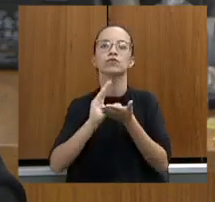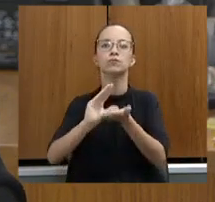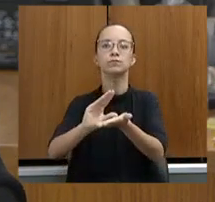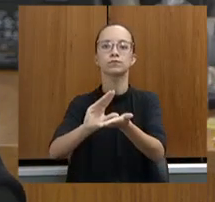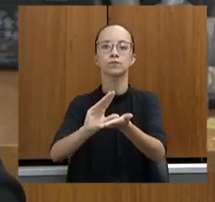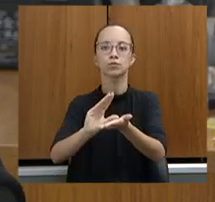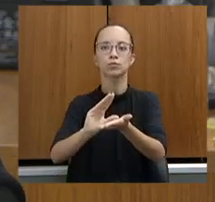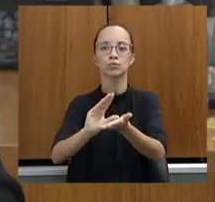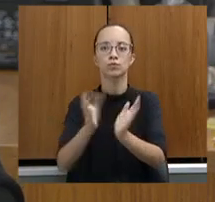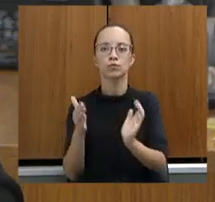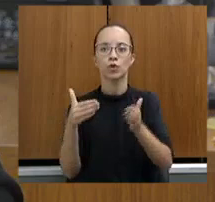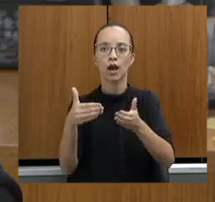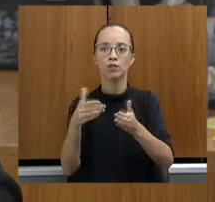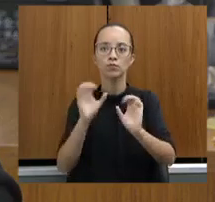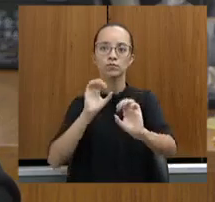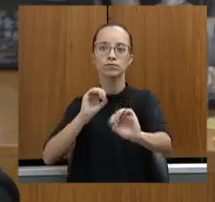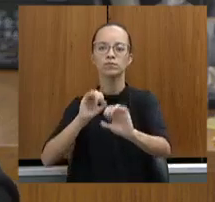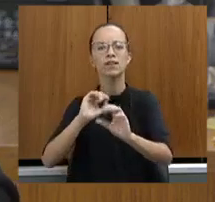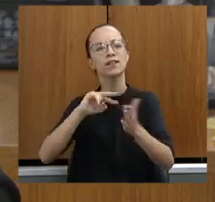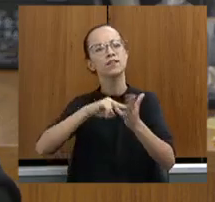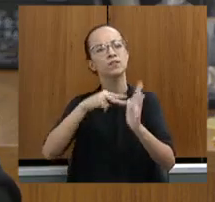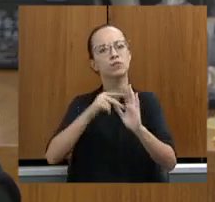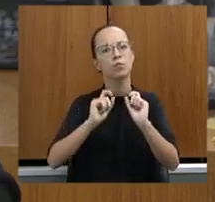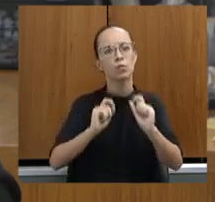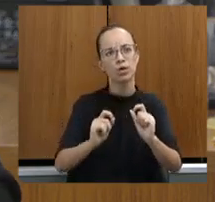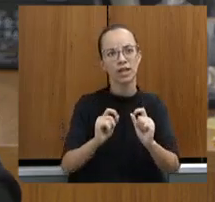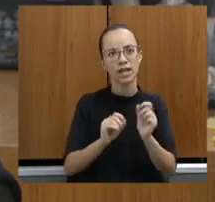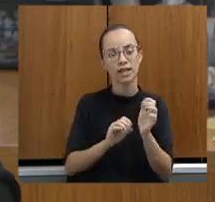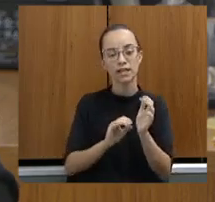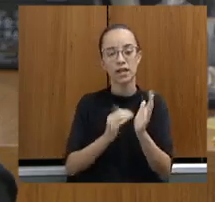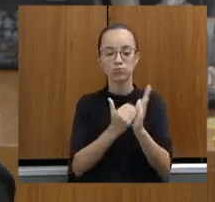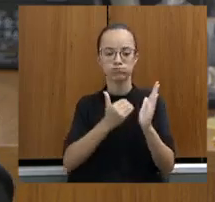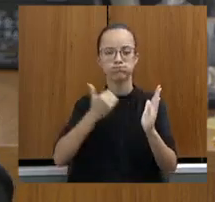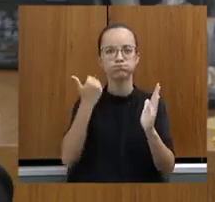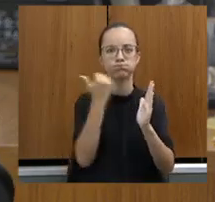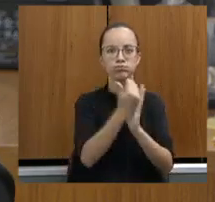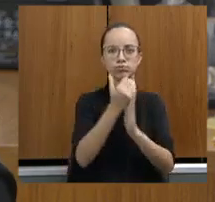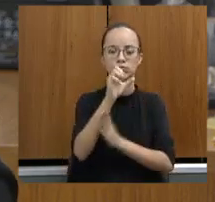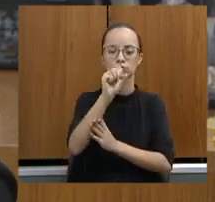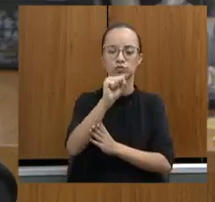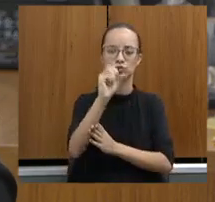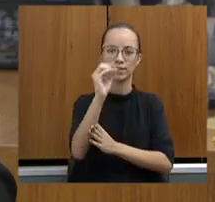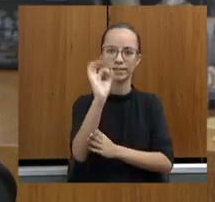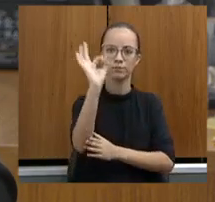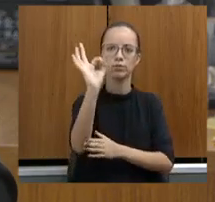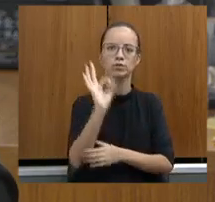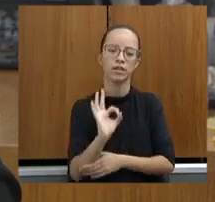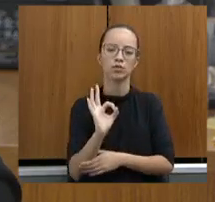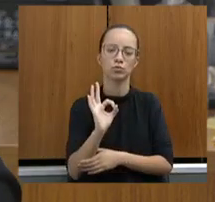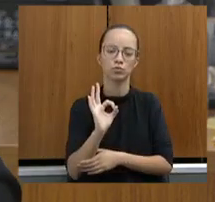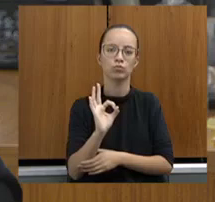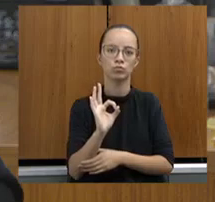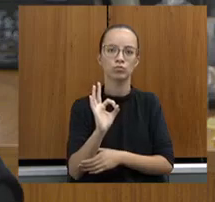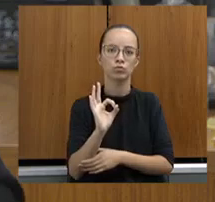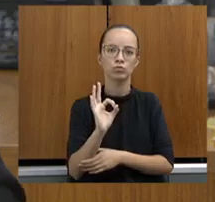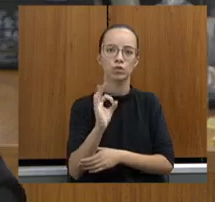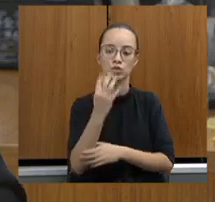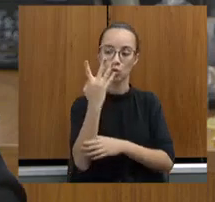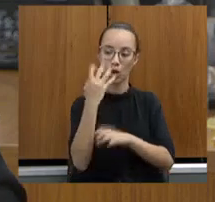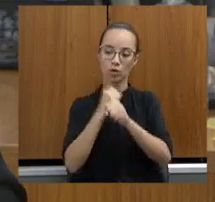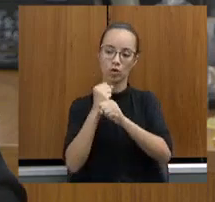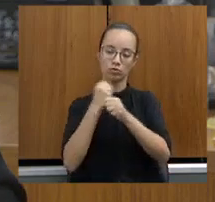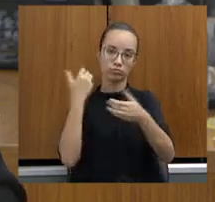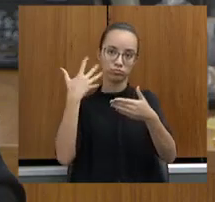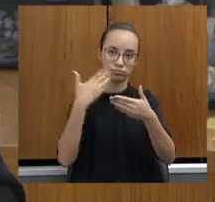na educação isso quer dizer que há um aumento aí de quase 80% do valor desses últimos quatro